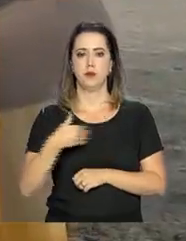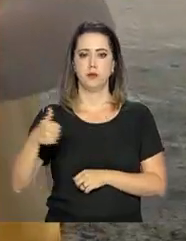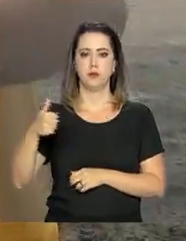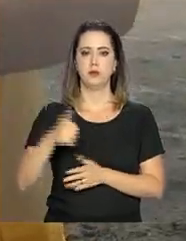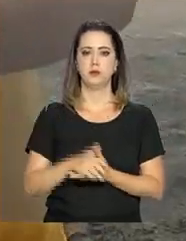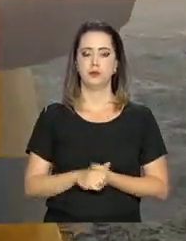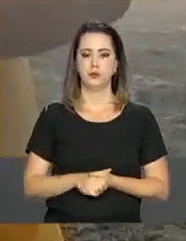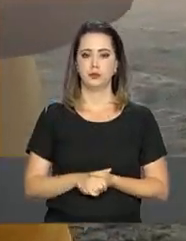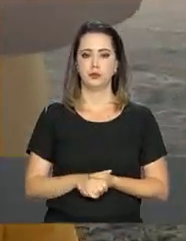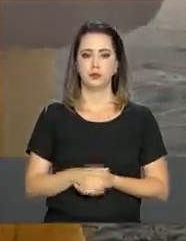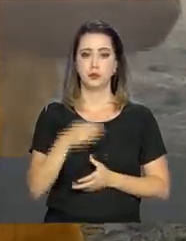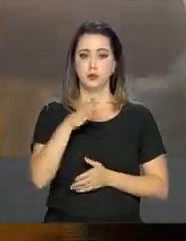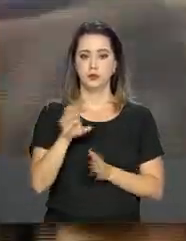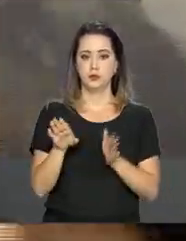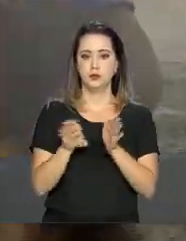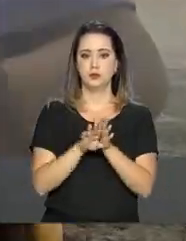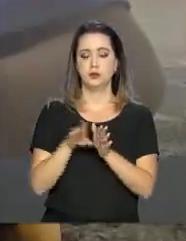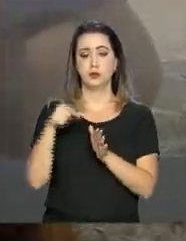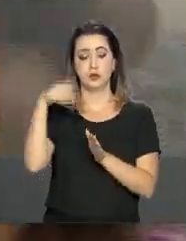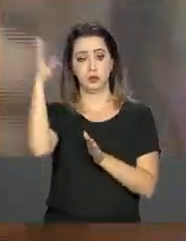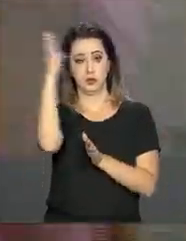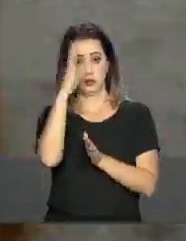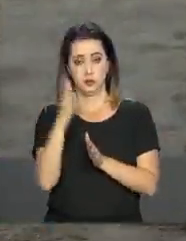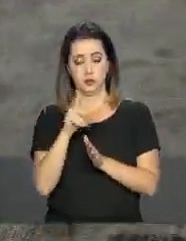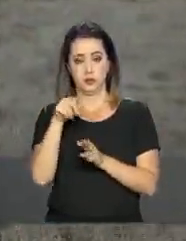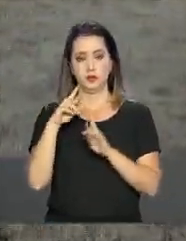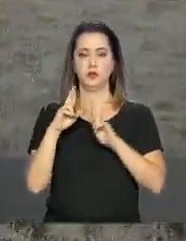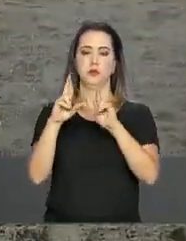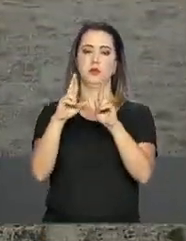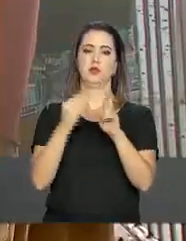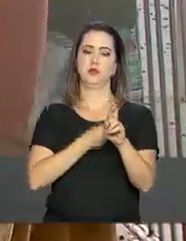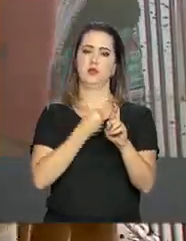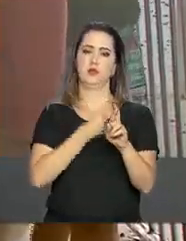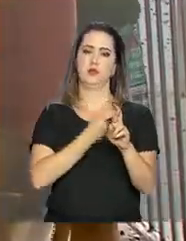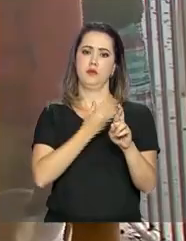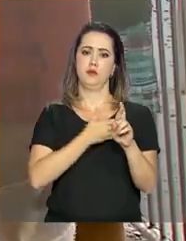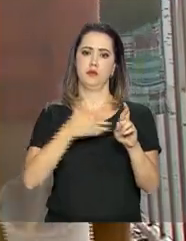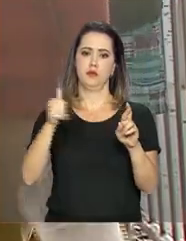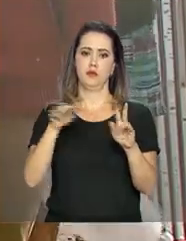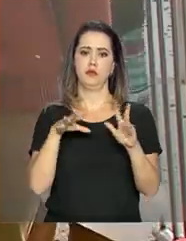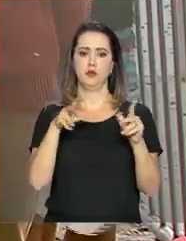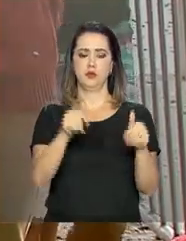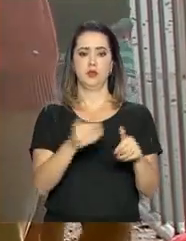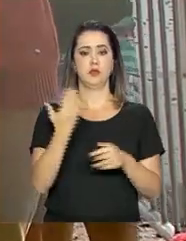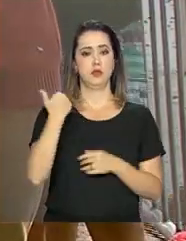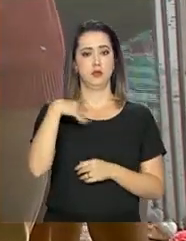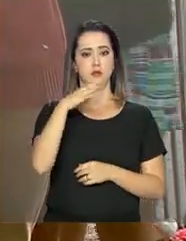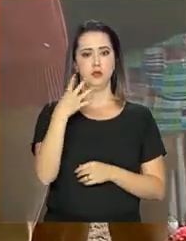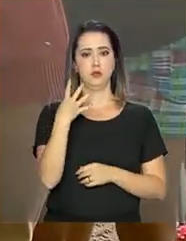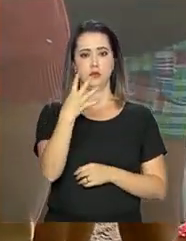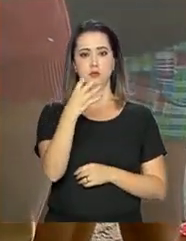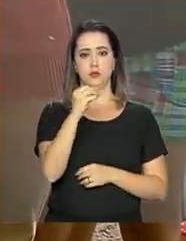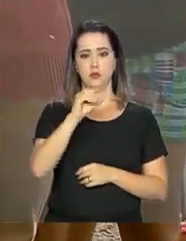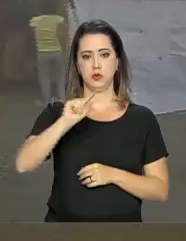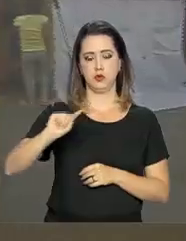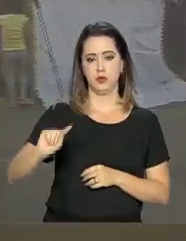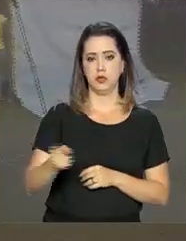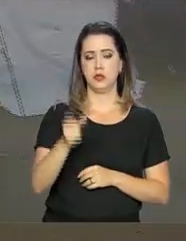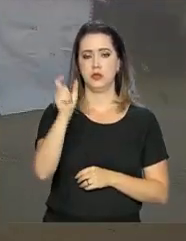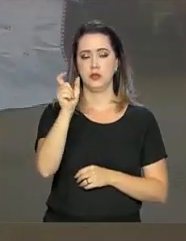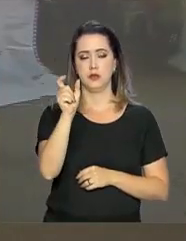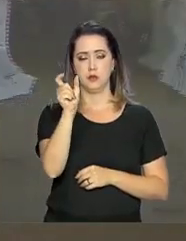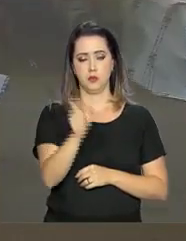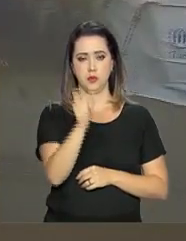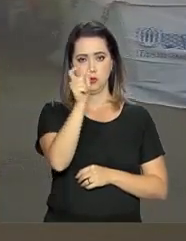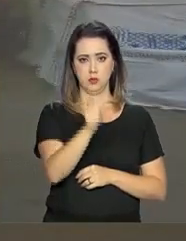eles vieram para o brasil na esperança de uma vida melhor ao todo são mais de 40 mil venezuelanos no